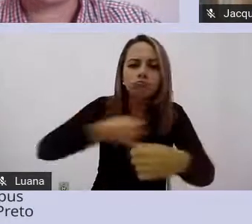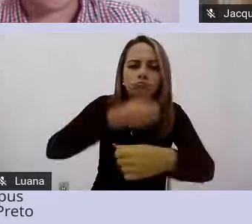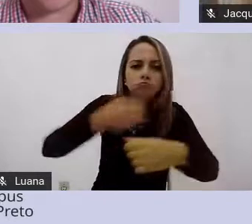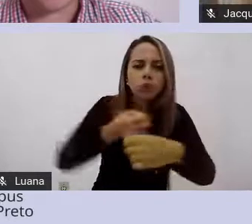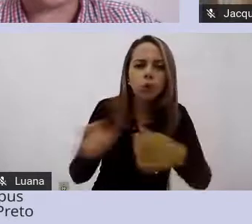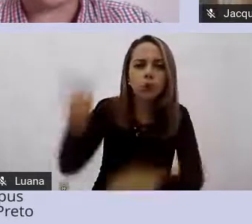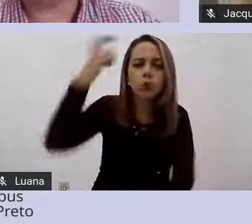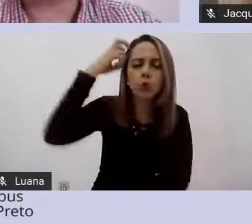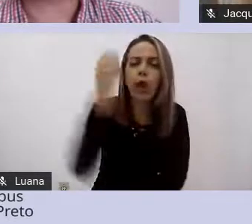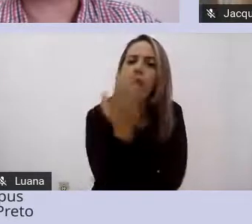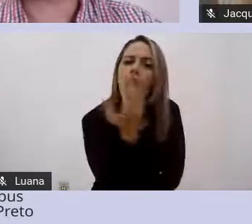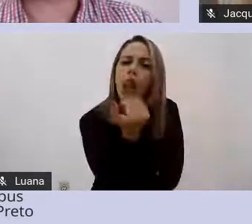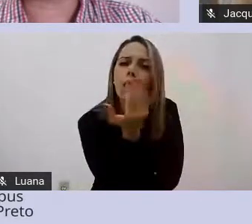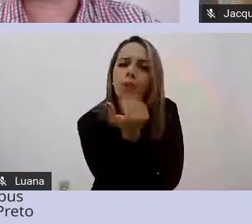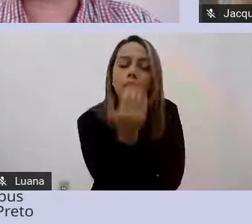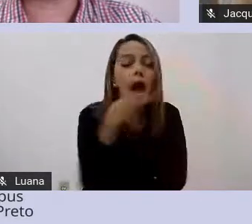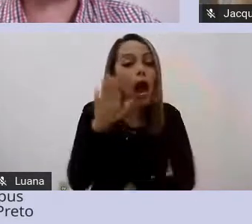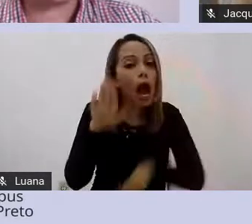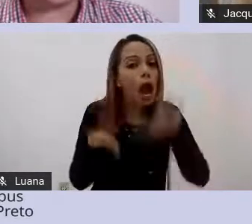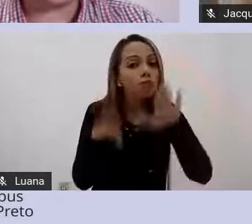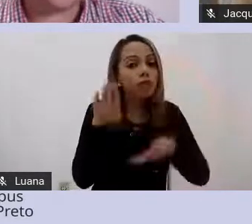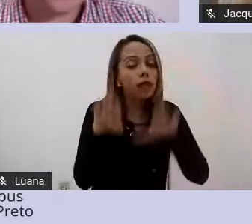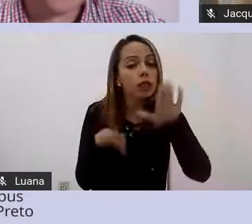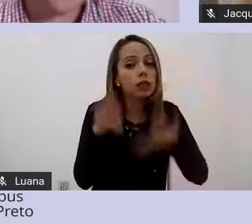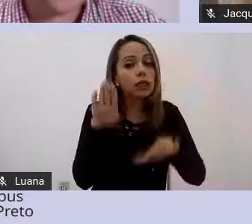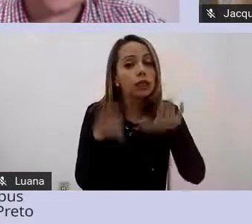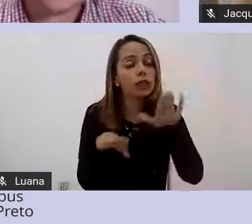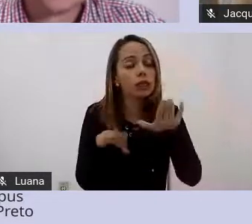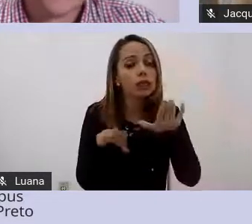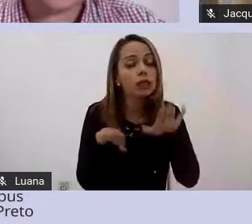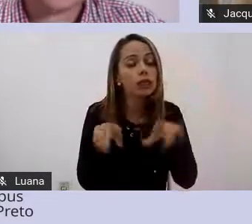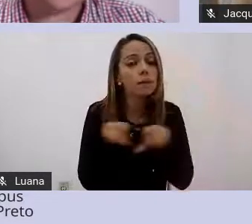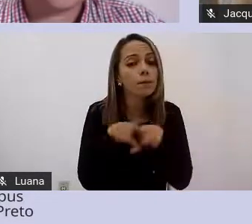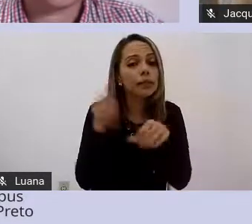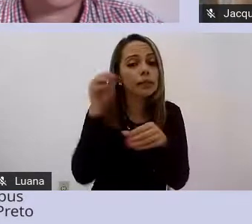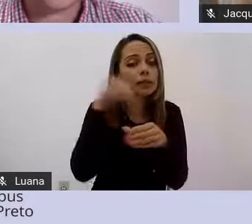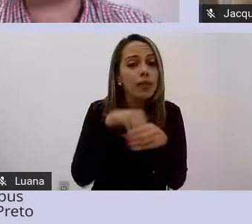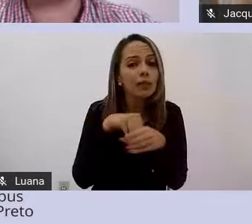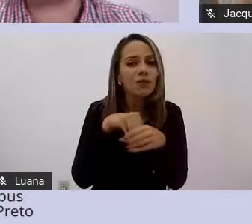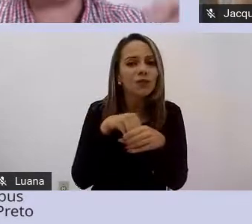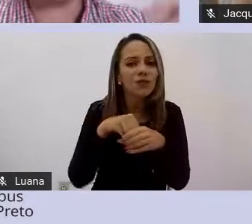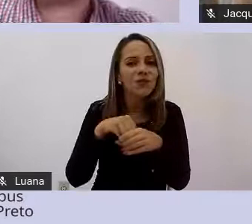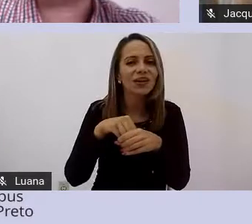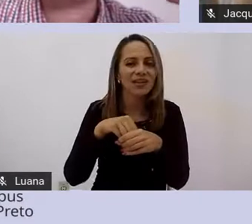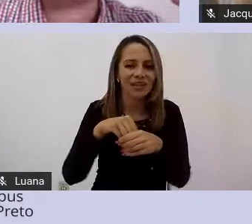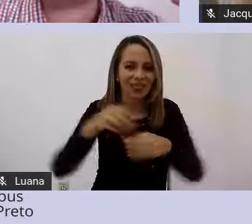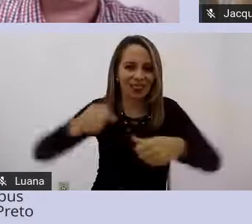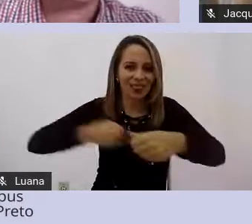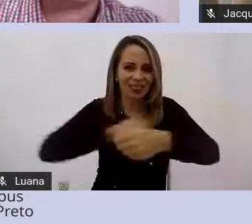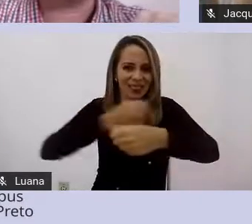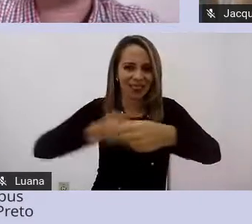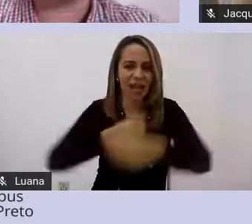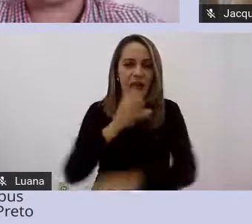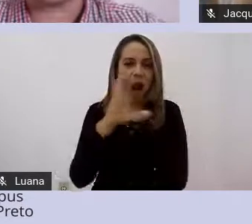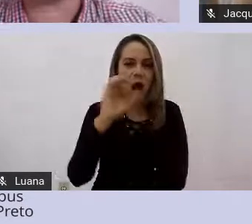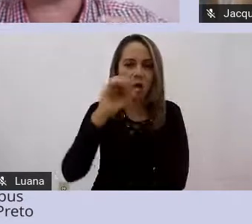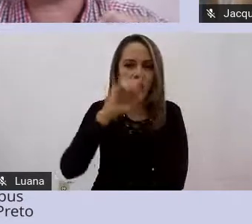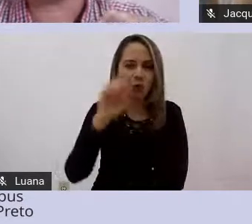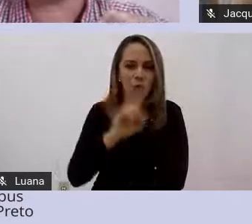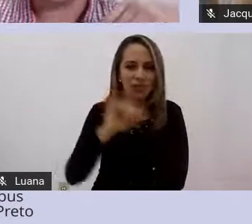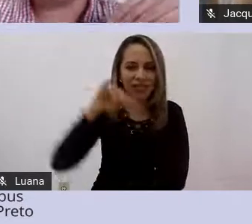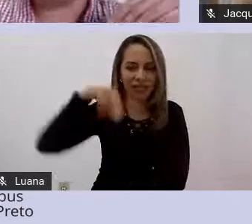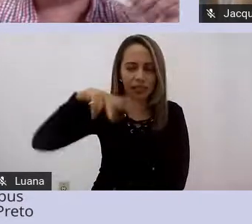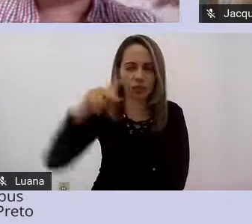ainda esbarra e até dentro das próprias cozinhas didáticas mesmo, né? Ah, eu não como isso, eu não como